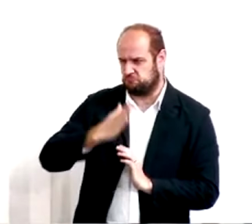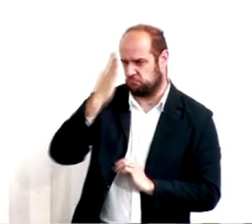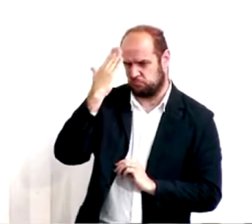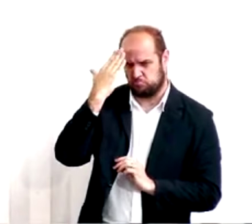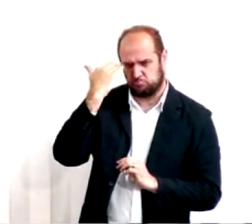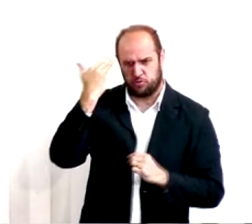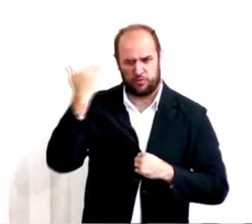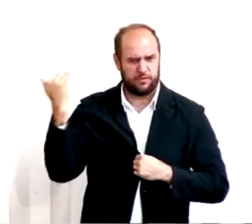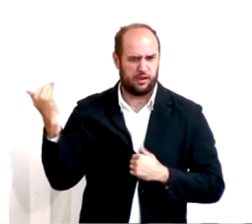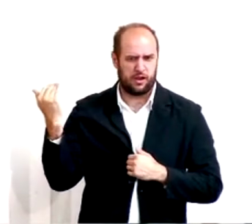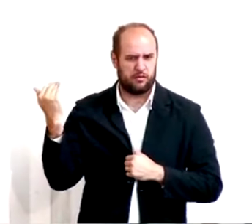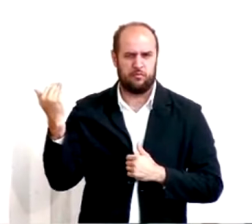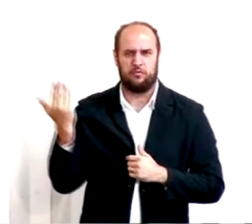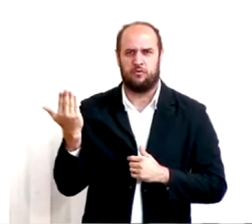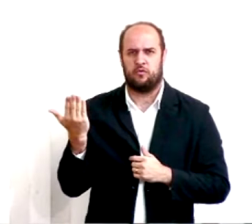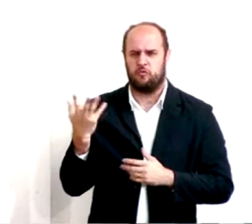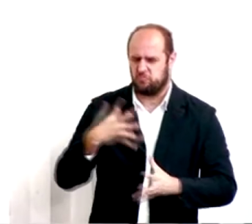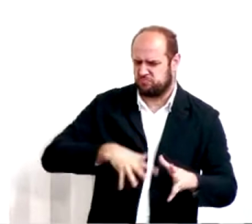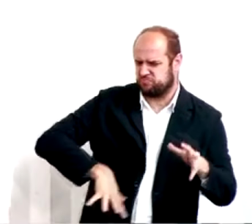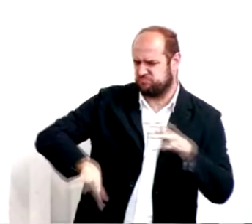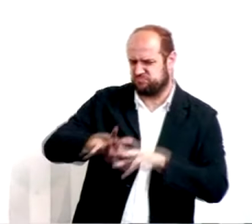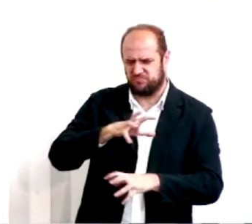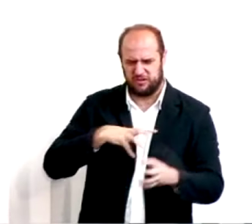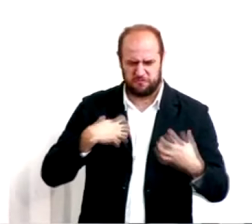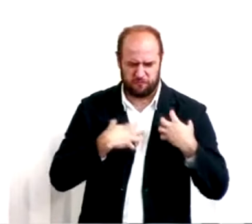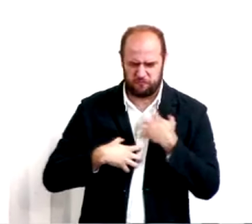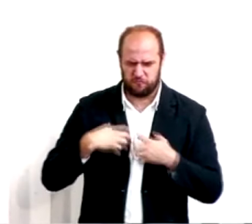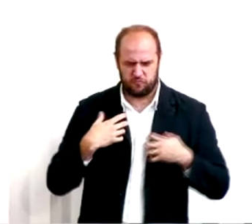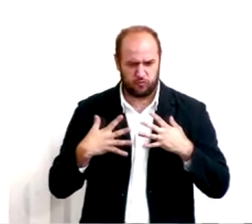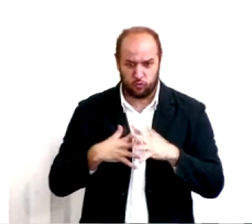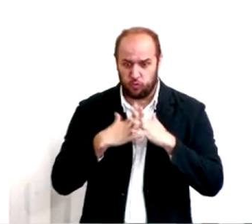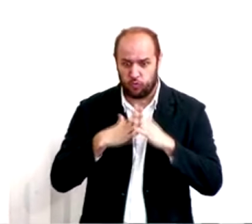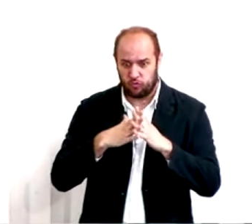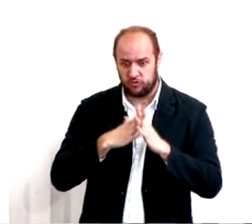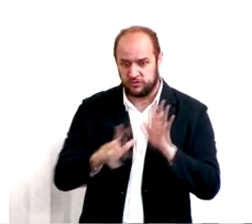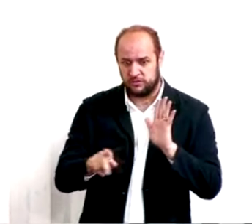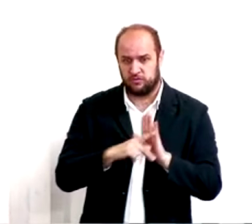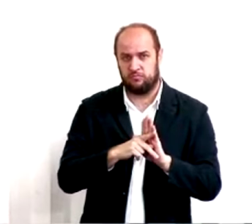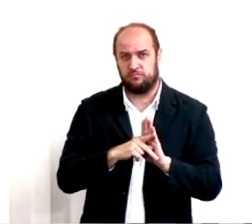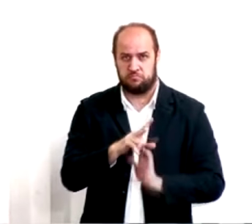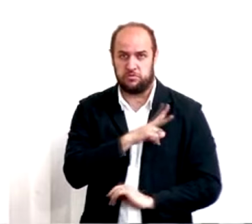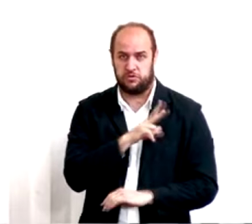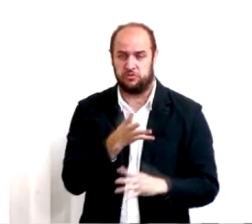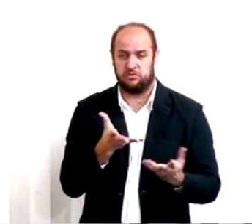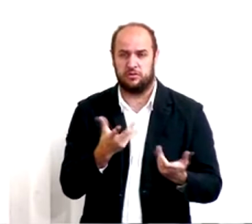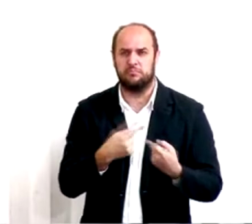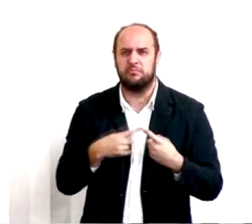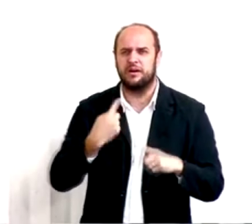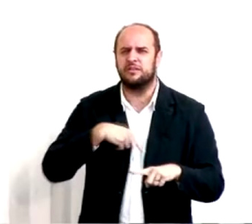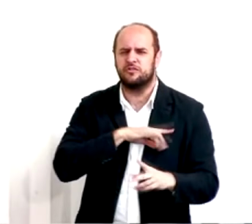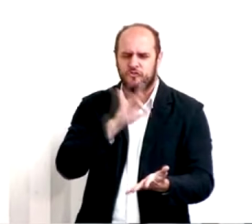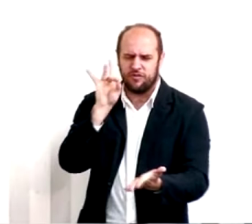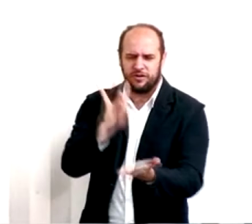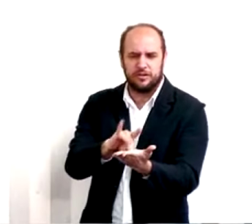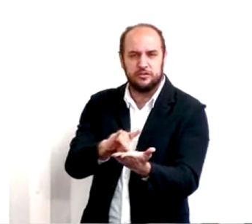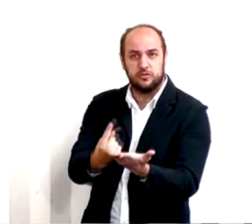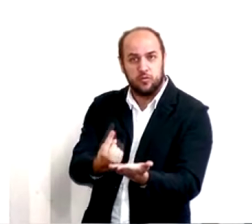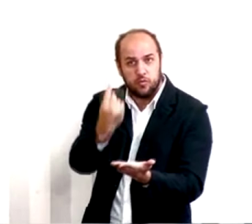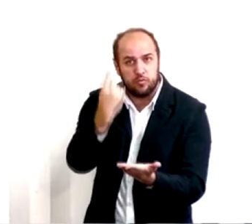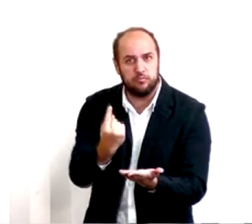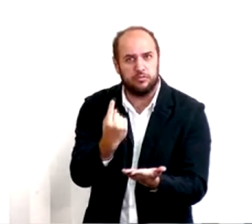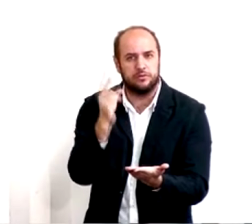um século de anarquismo pessoal um século que cada um tem sua verdade mas nós temos uma verdade só Oi e